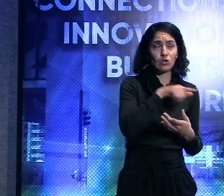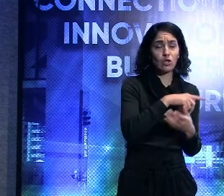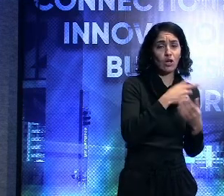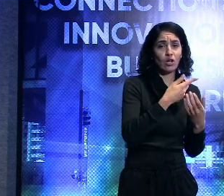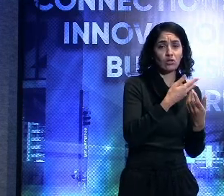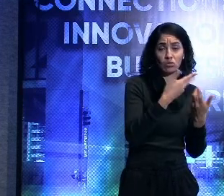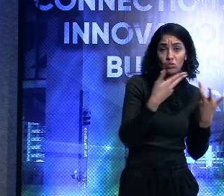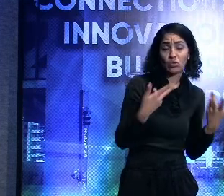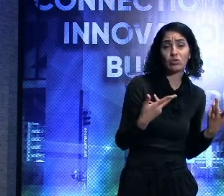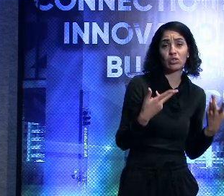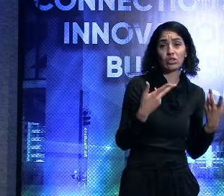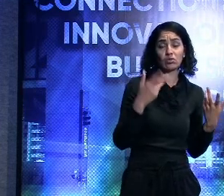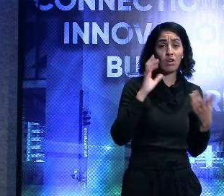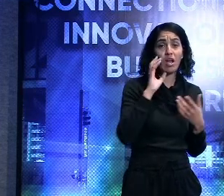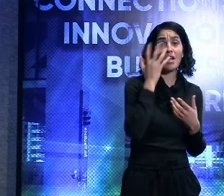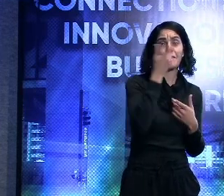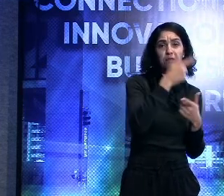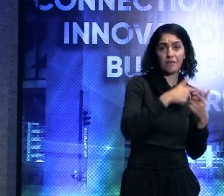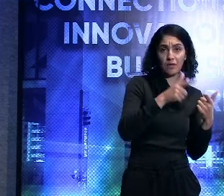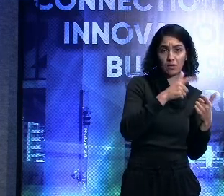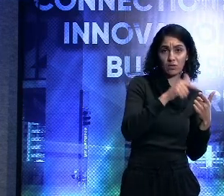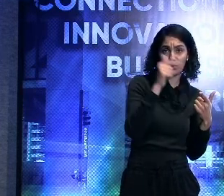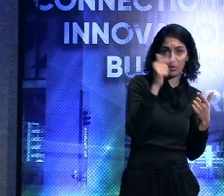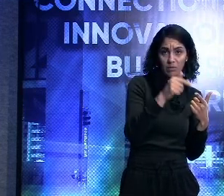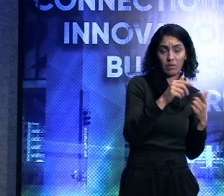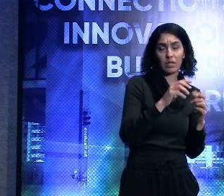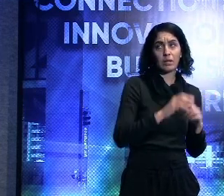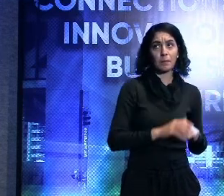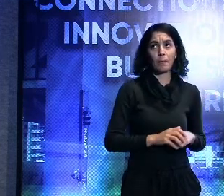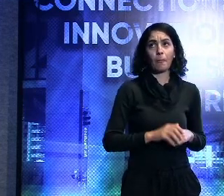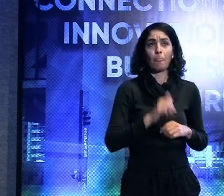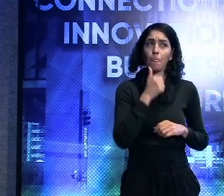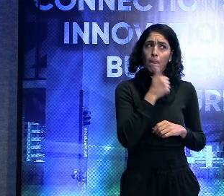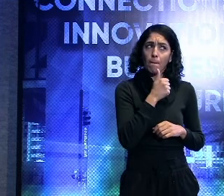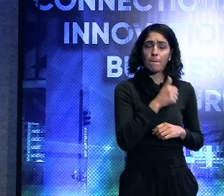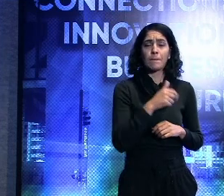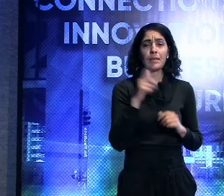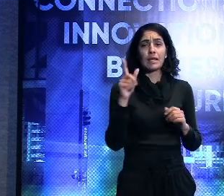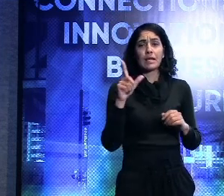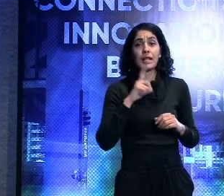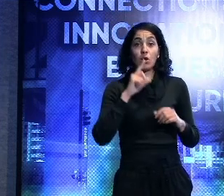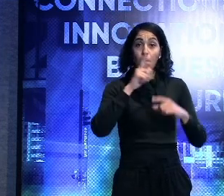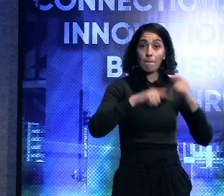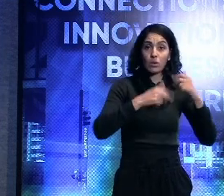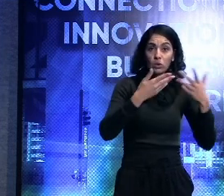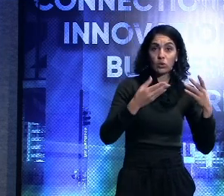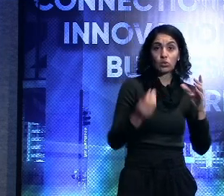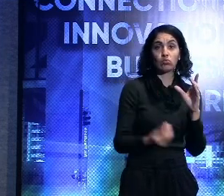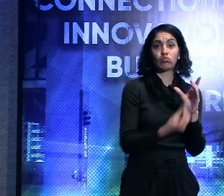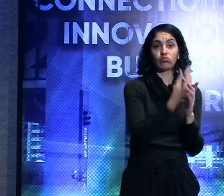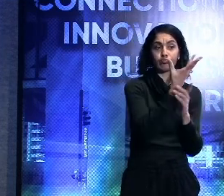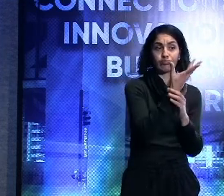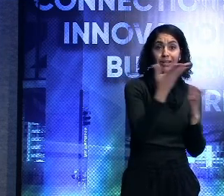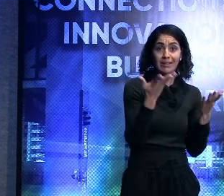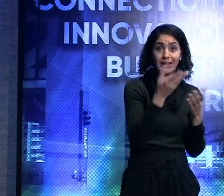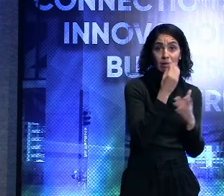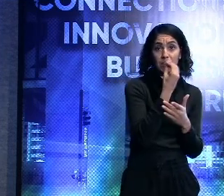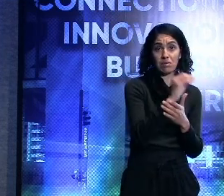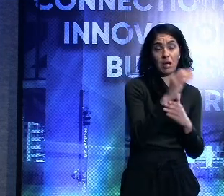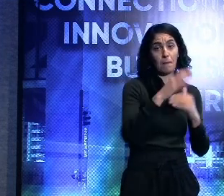dores que elas sentem? Beleza, estamos. Será que a gente está construindo produtos que dá para ser implementado? Estamos. Praticabilidade.